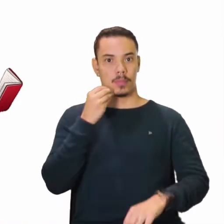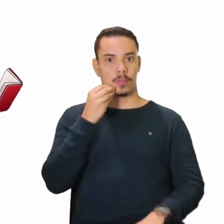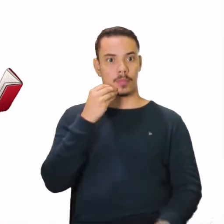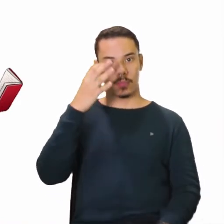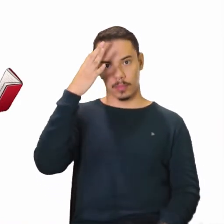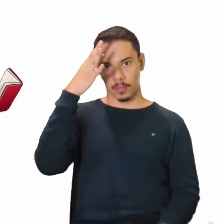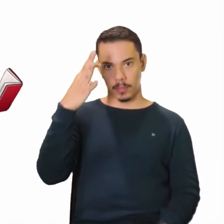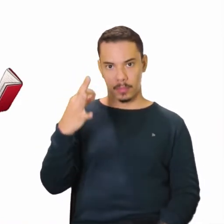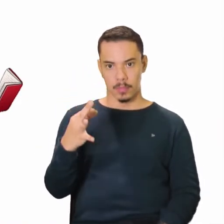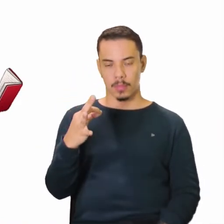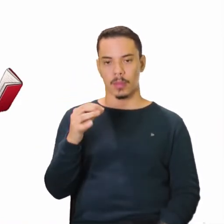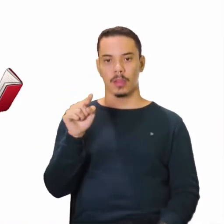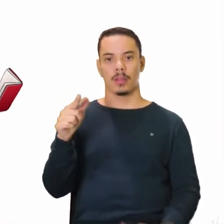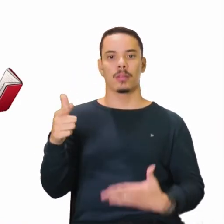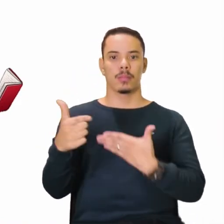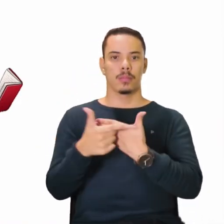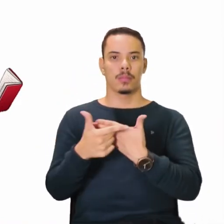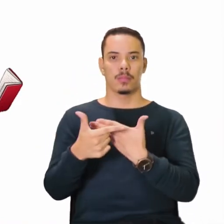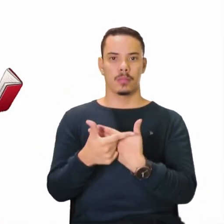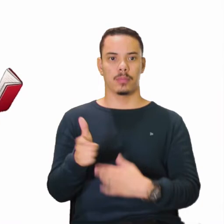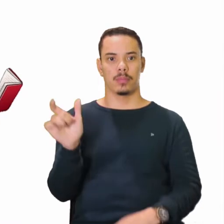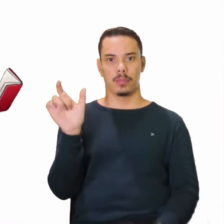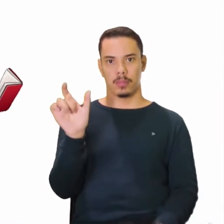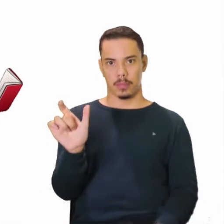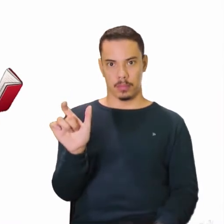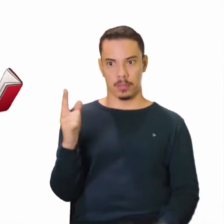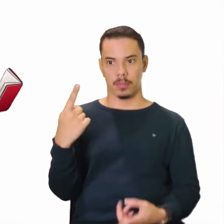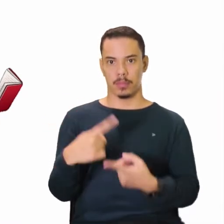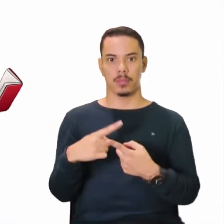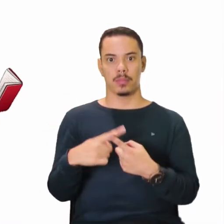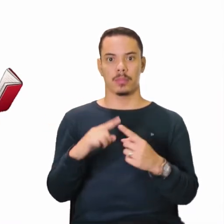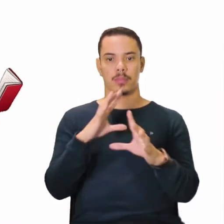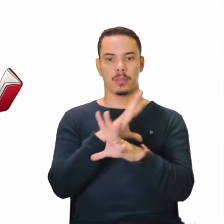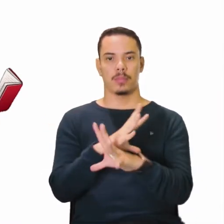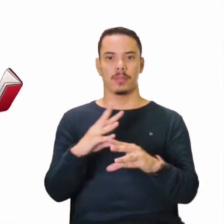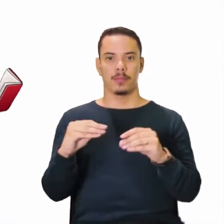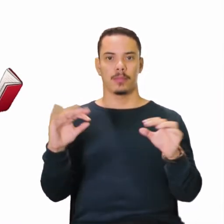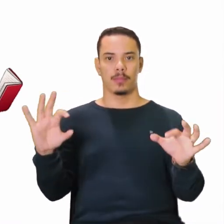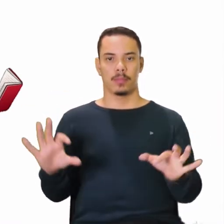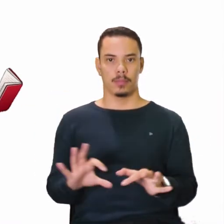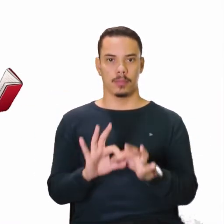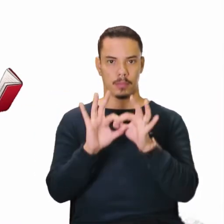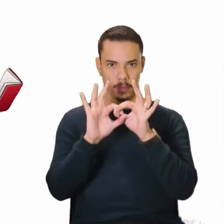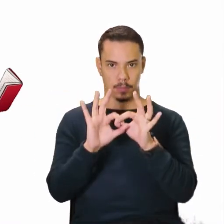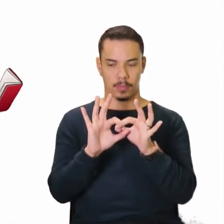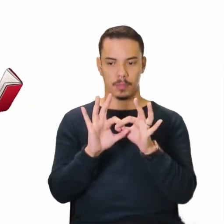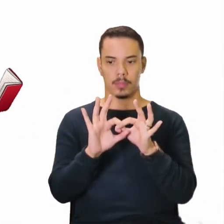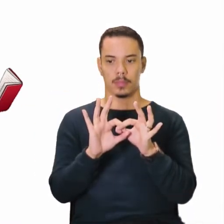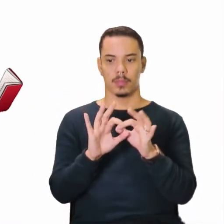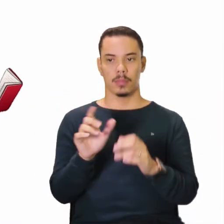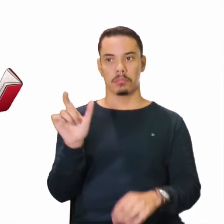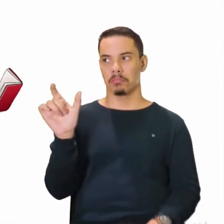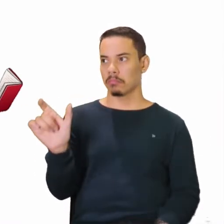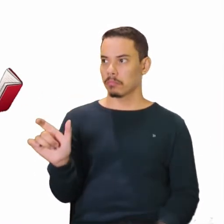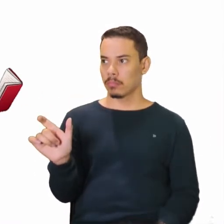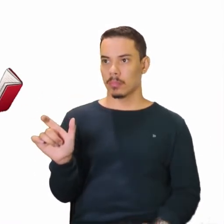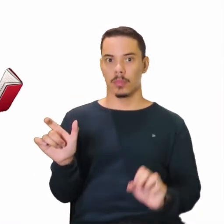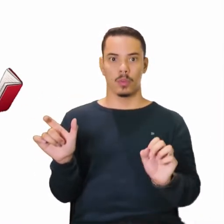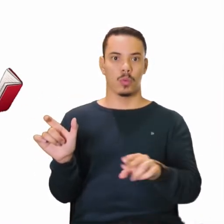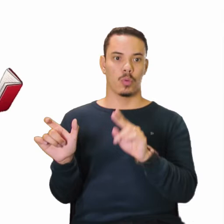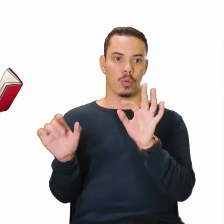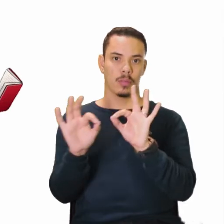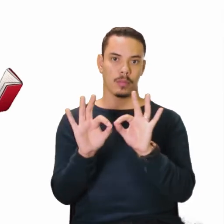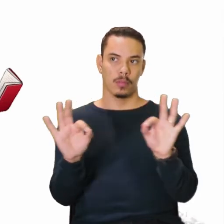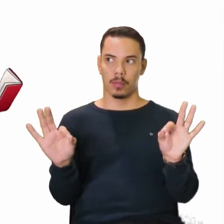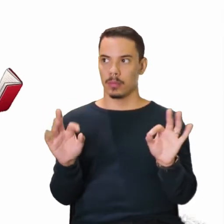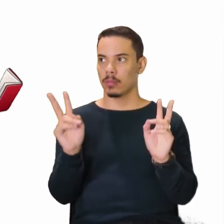o que é essa função dessa palavra, que ela é uma conjunção, ela liga, beleza, uma palavra, uma frase